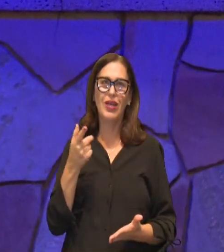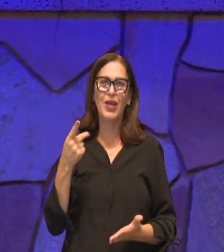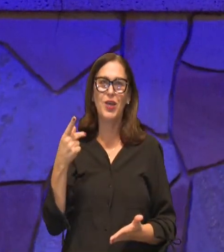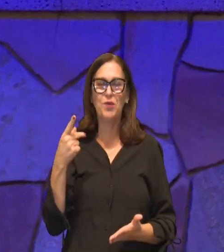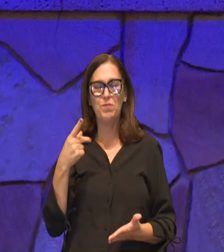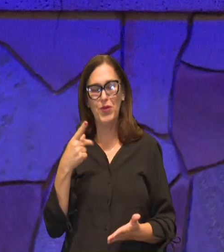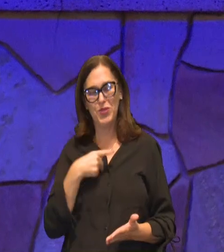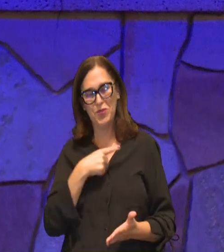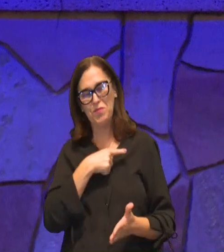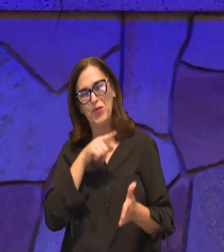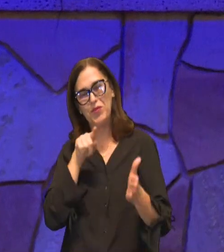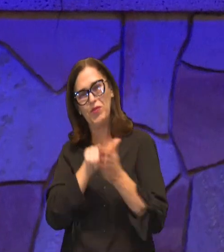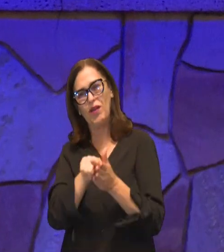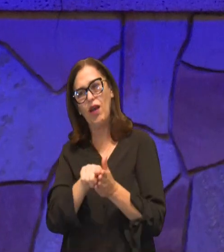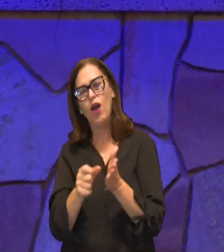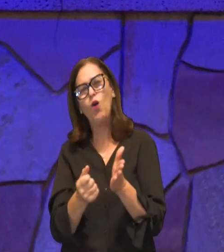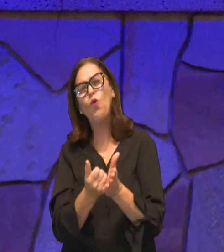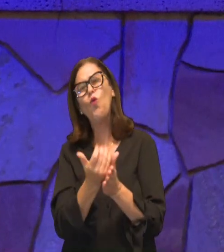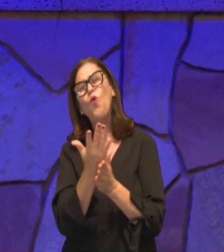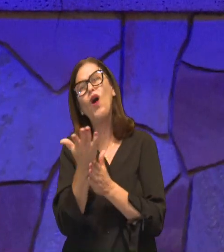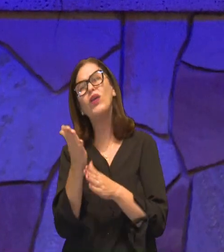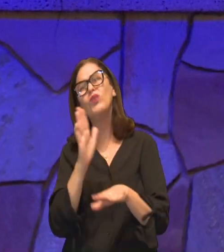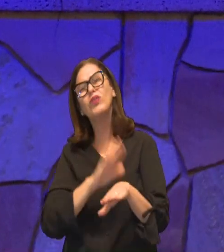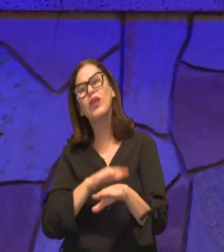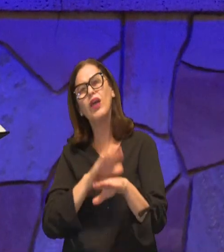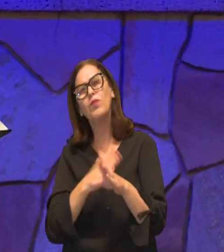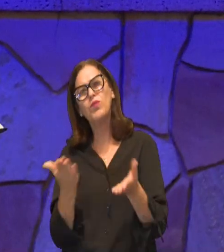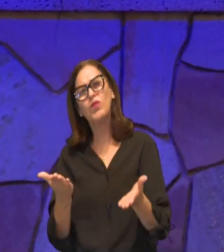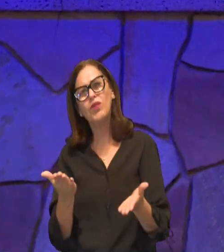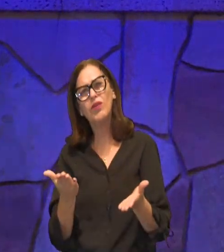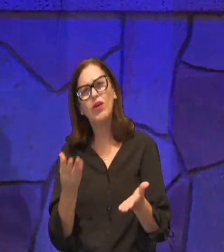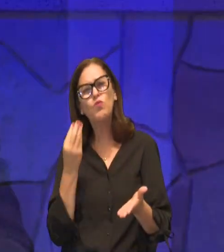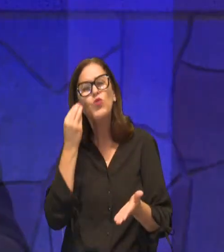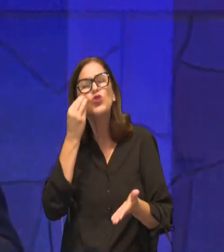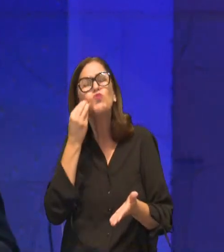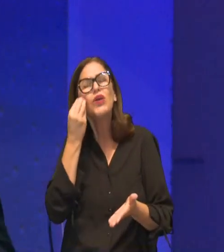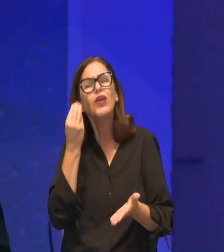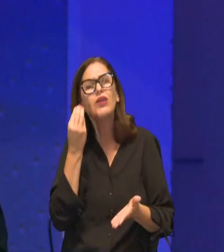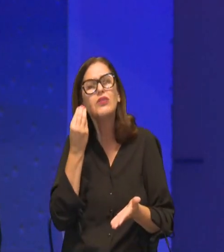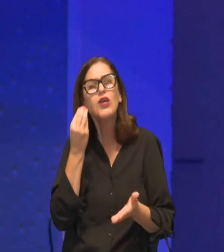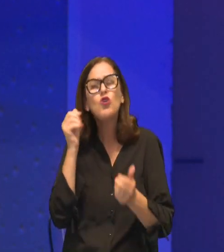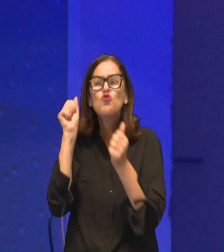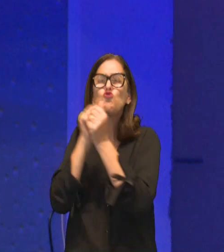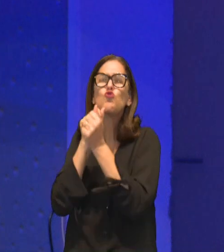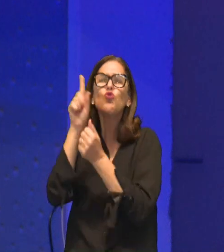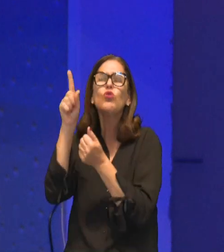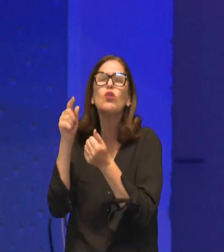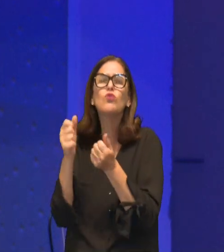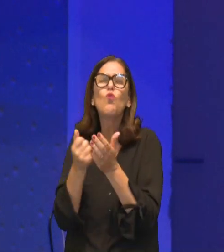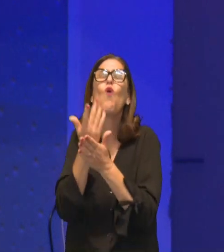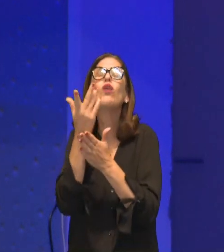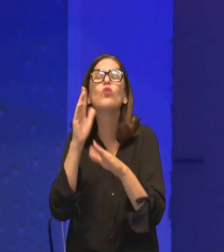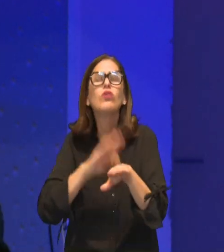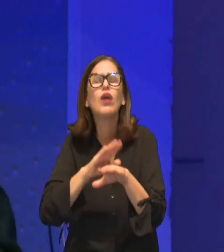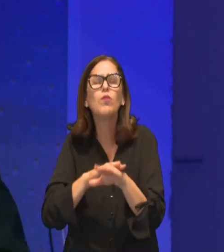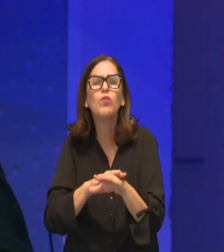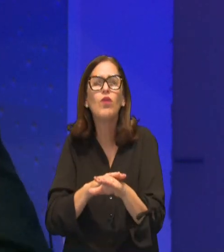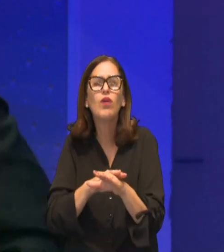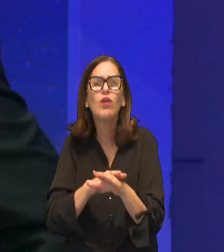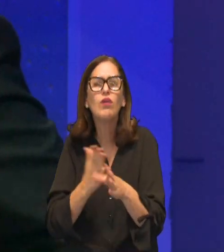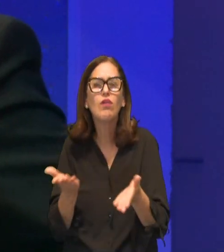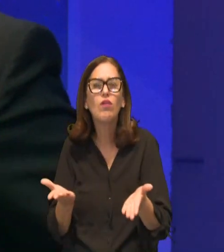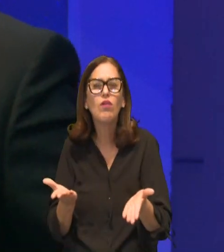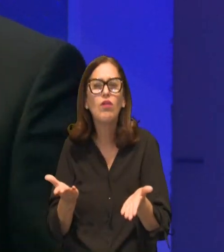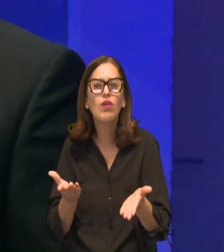pela manhã: quanto tempo faz que você não tem uma experiência com Deus? E é interessante que a gente,